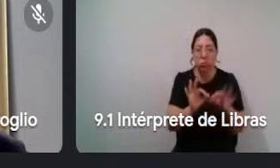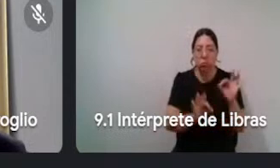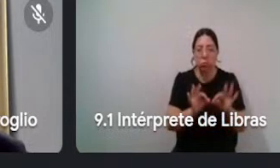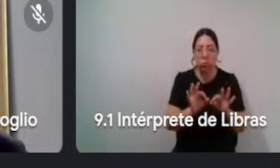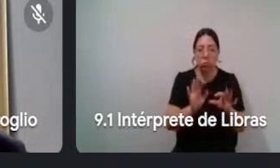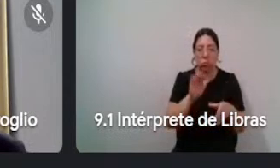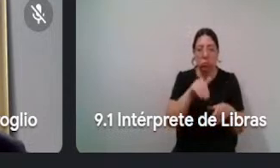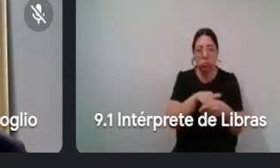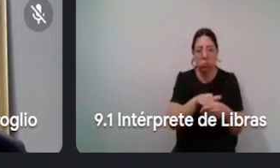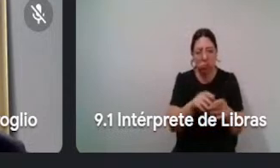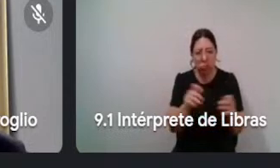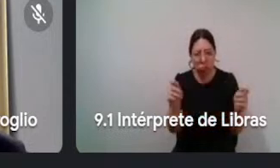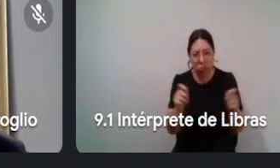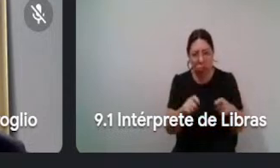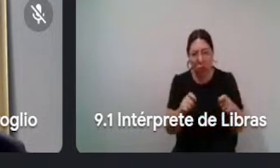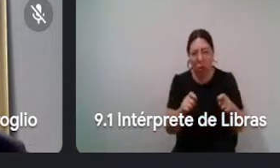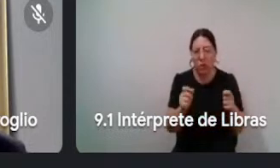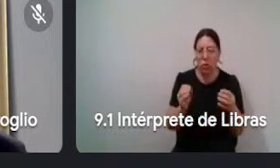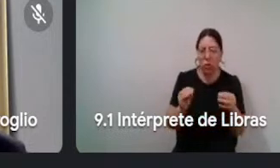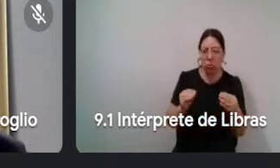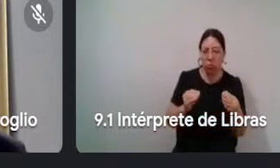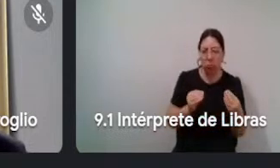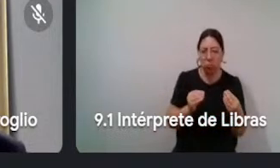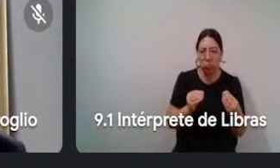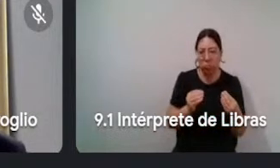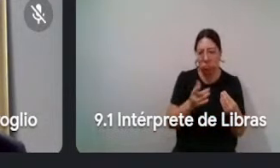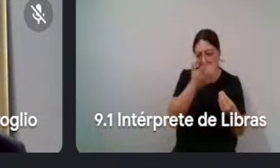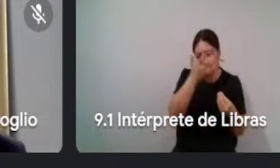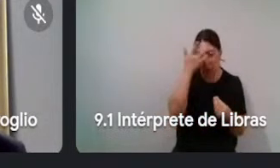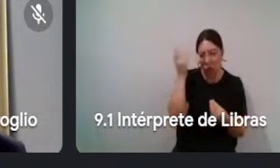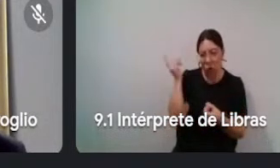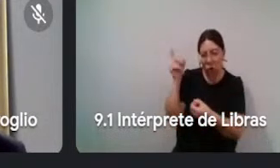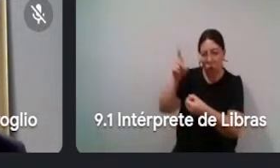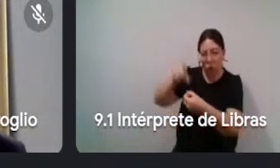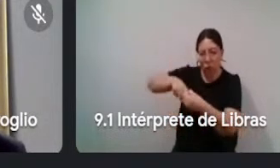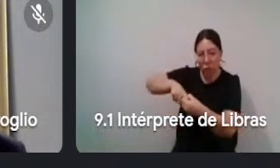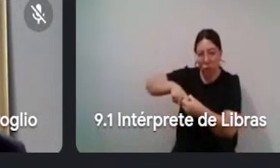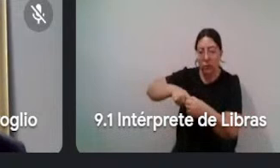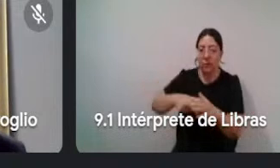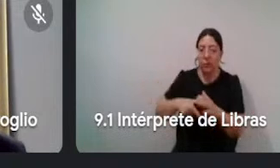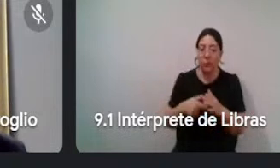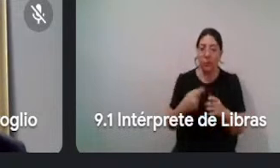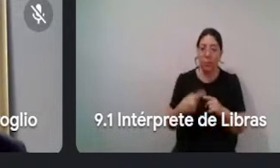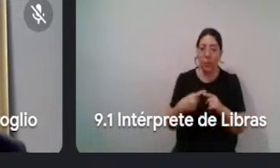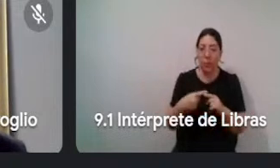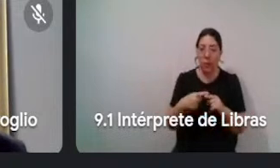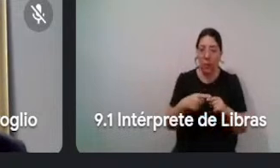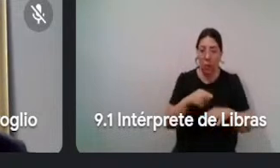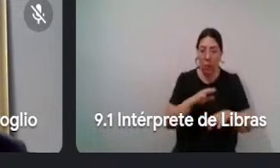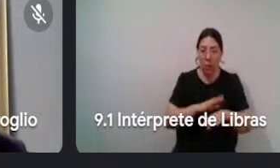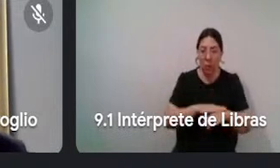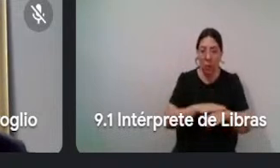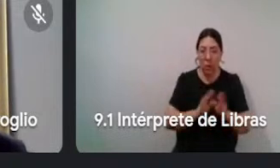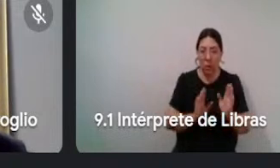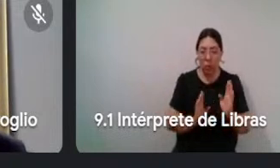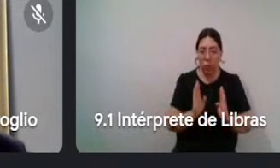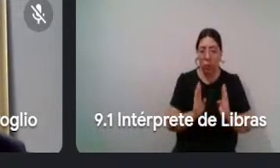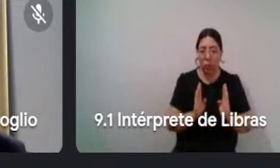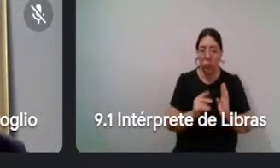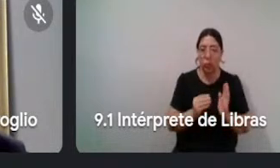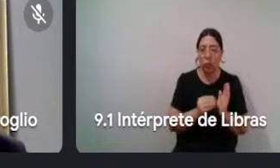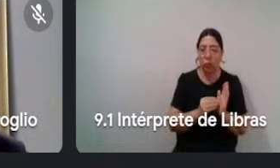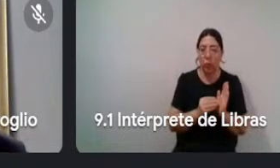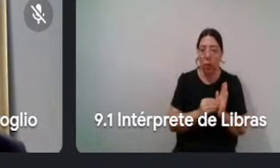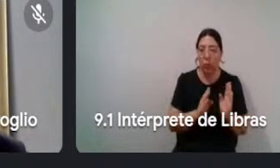é possível essa devolução antes de cumprido o prazo. Então, estou votando no sentido de deferir o pedido